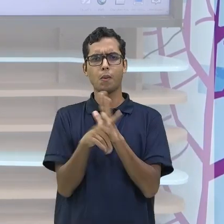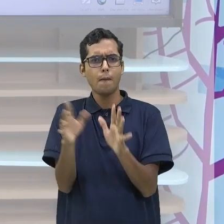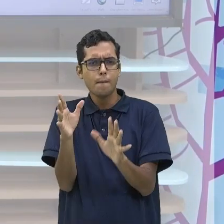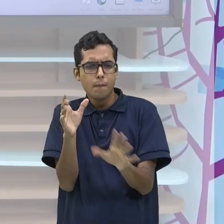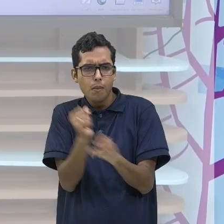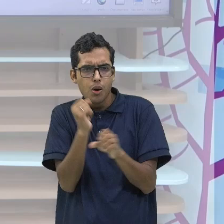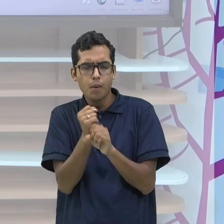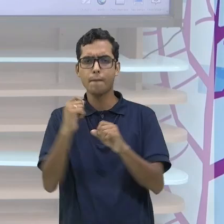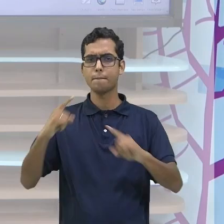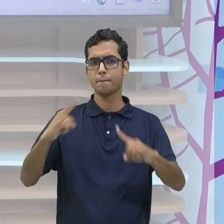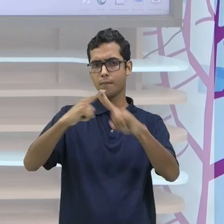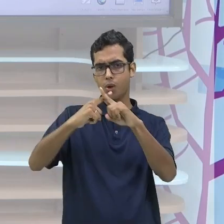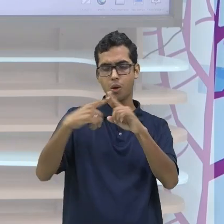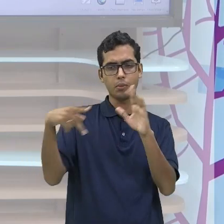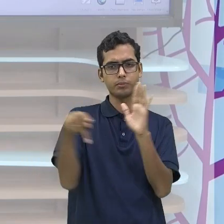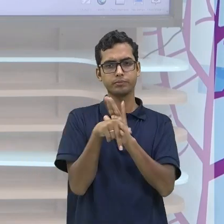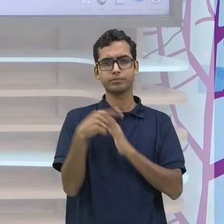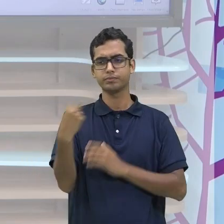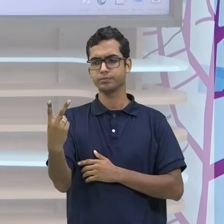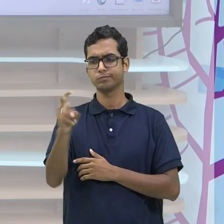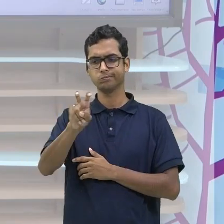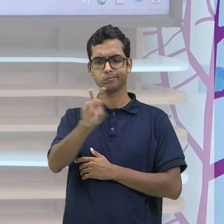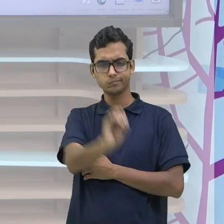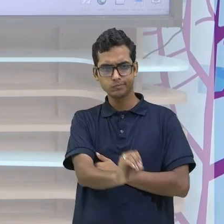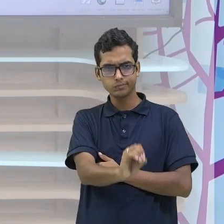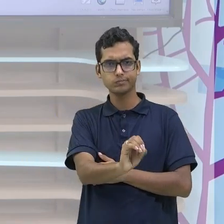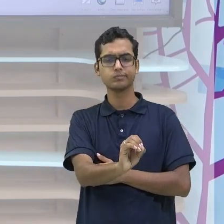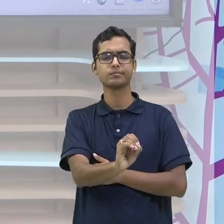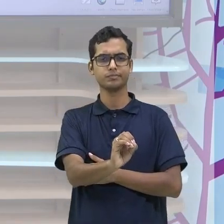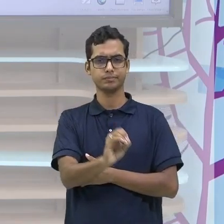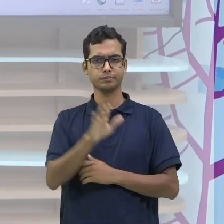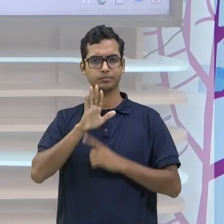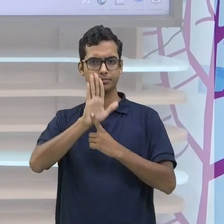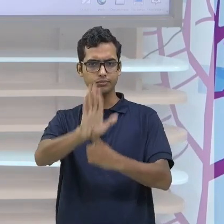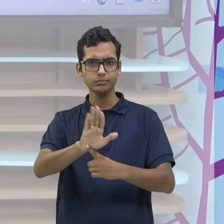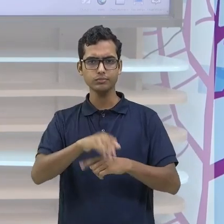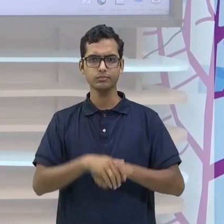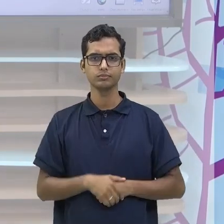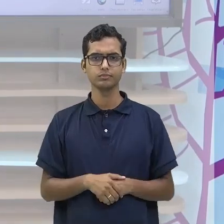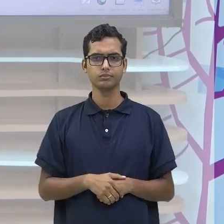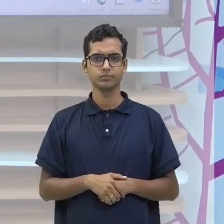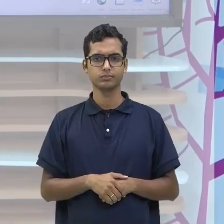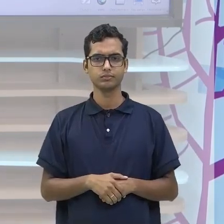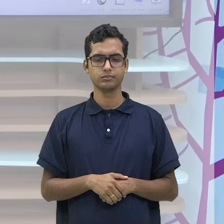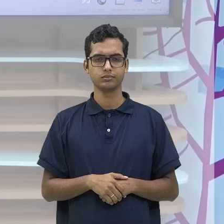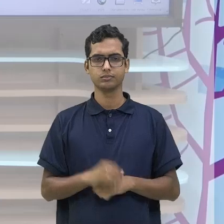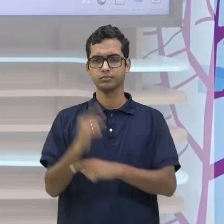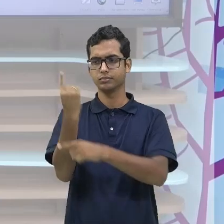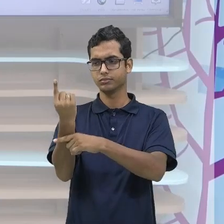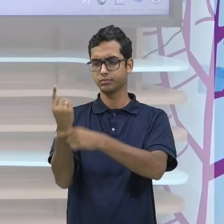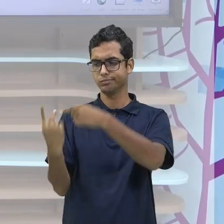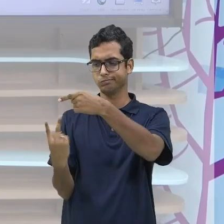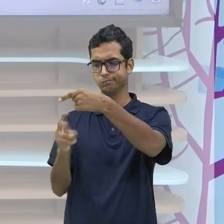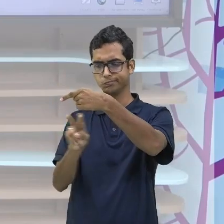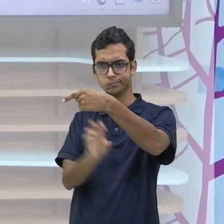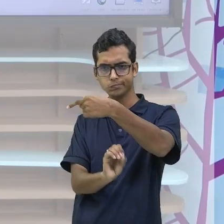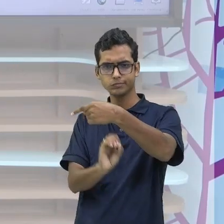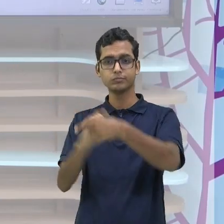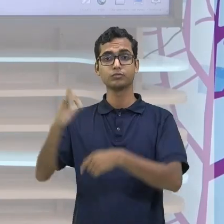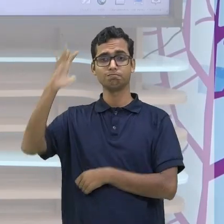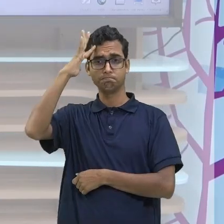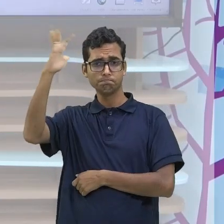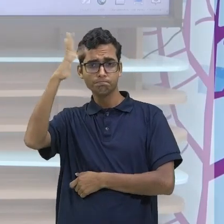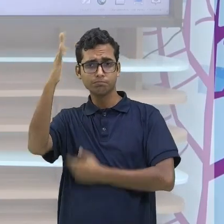por 250, porque a escala que eu tenho ali é de 1 para 250. Imagina só quando a gente vai